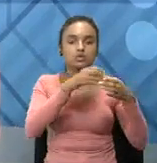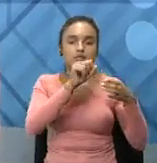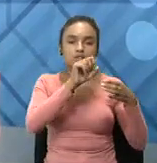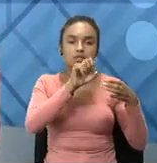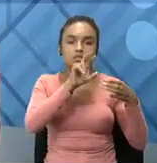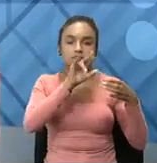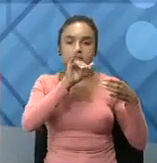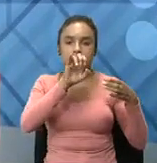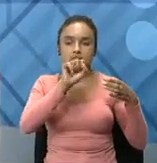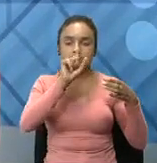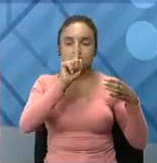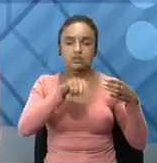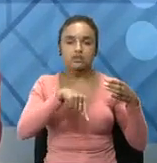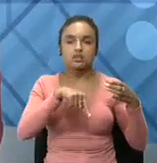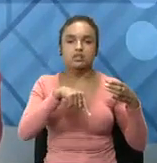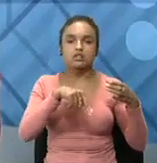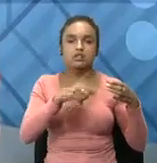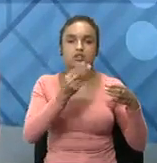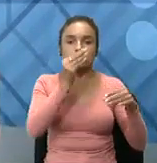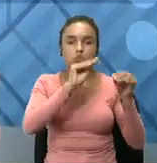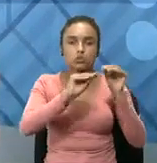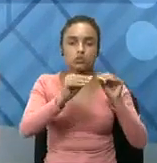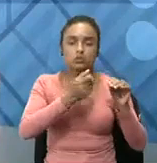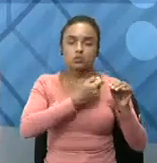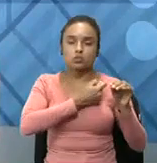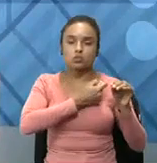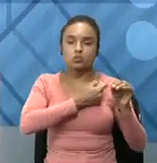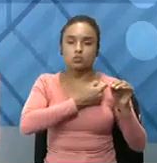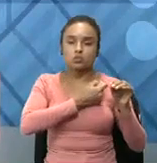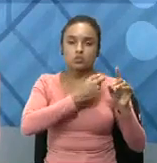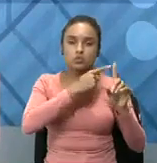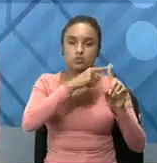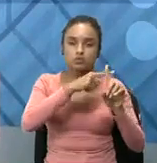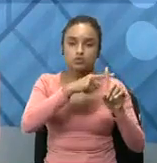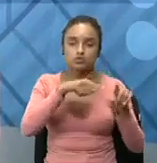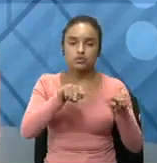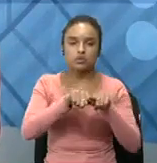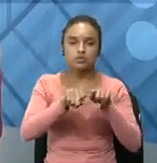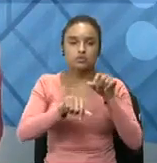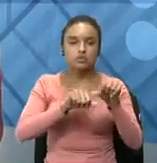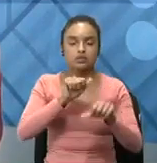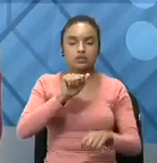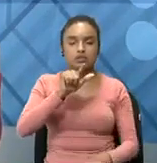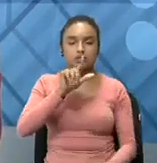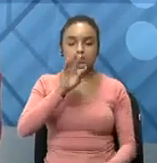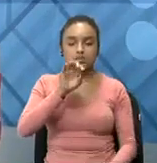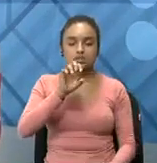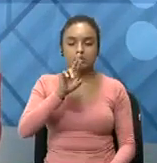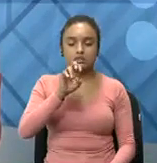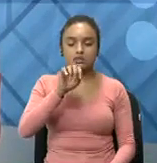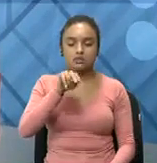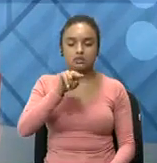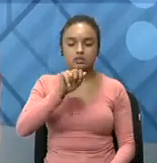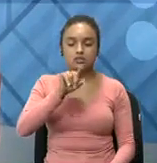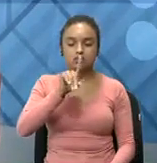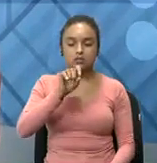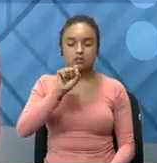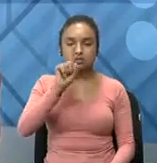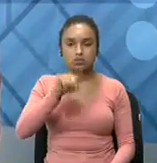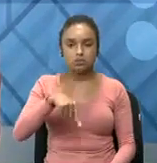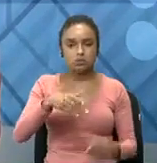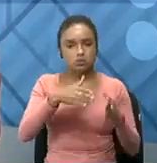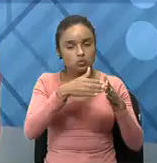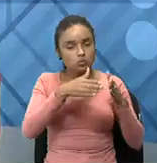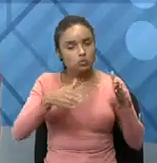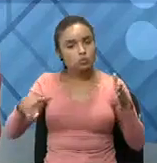de termos positivos e também séries de termos alternados, ok? É de extrema importância que ao longo de